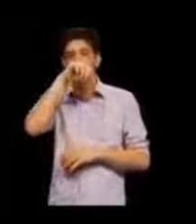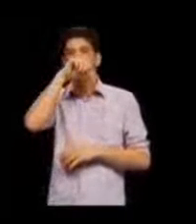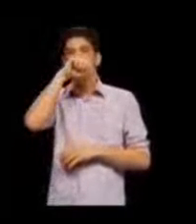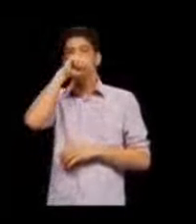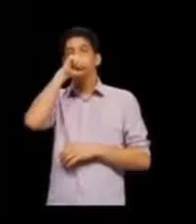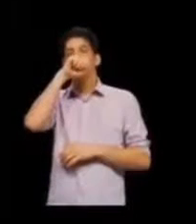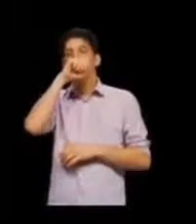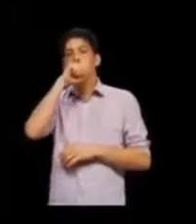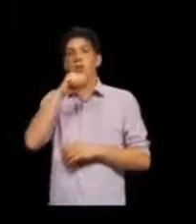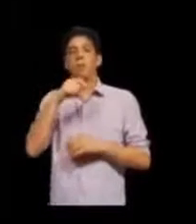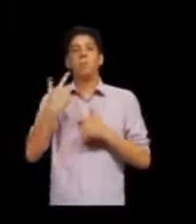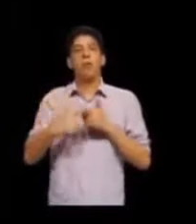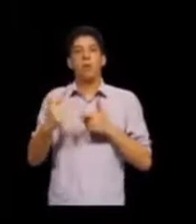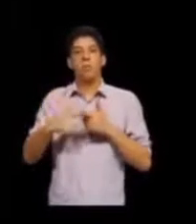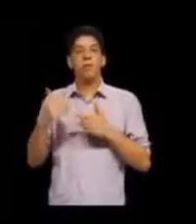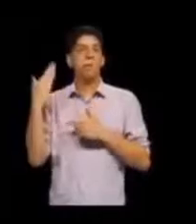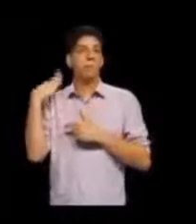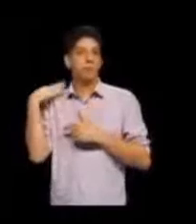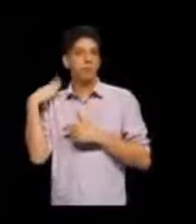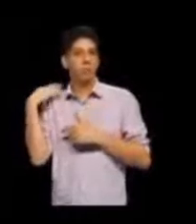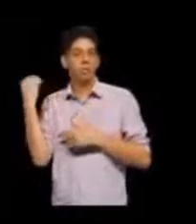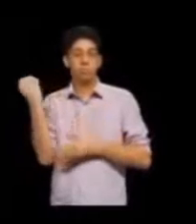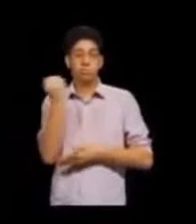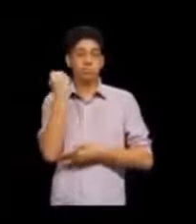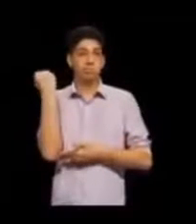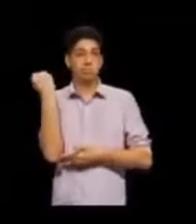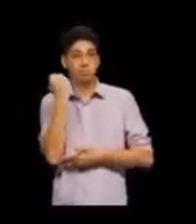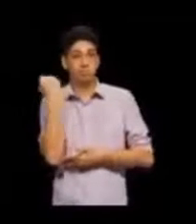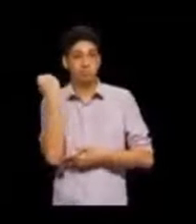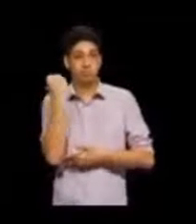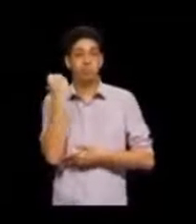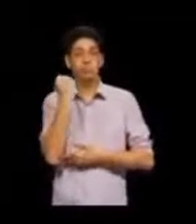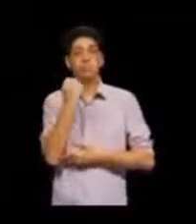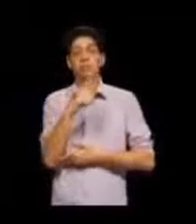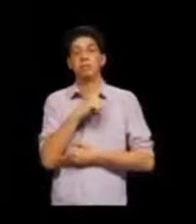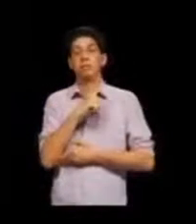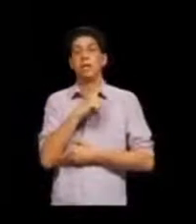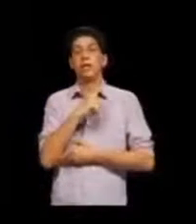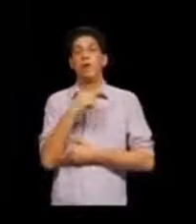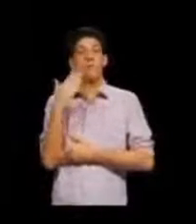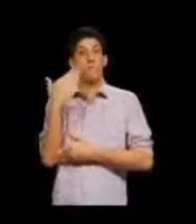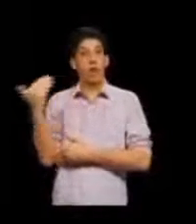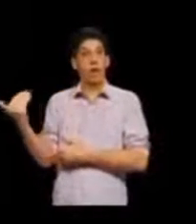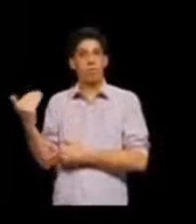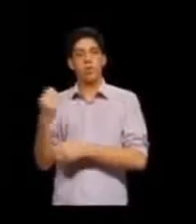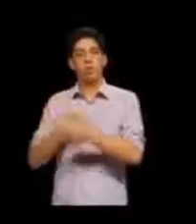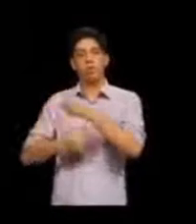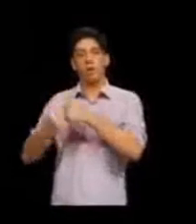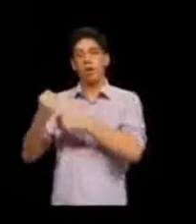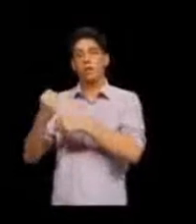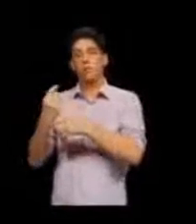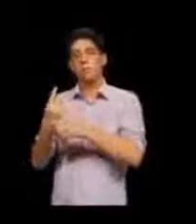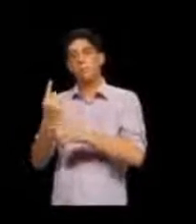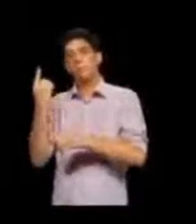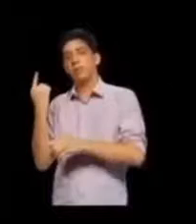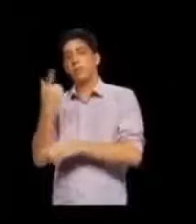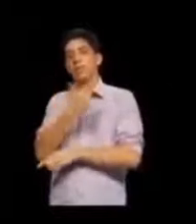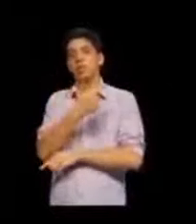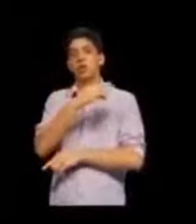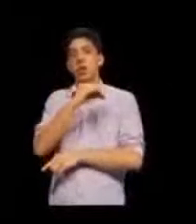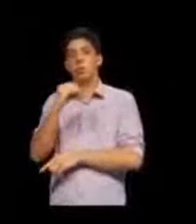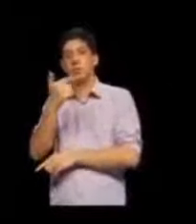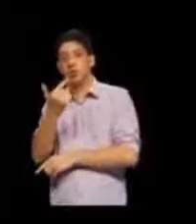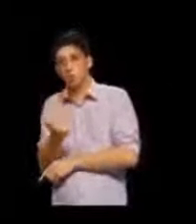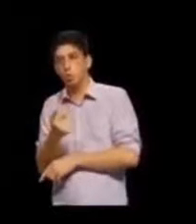primeiro caso em 2002, viveu uma epidemia. A MERS, lá em 2012, que é a síndrome respiratória